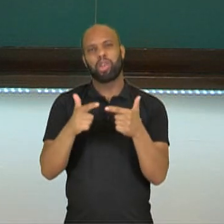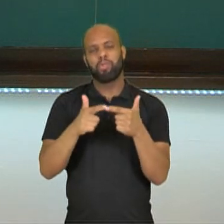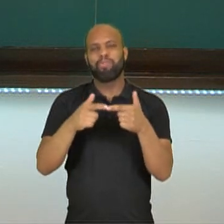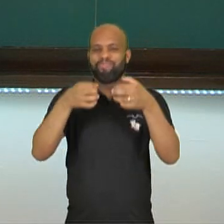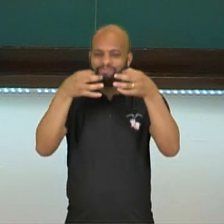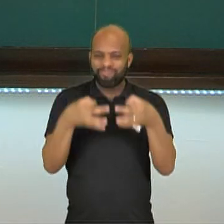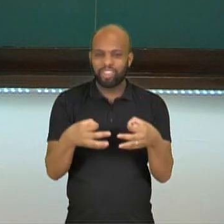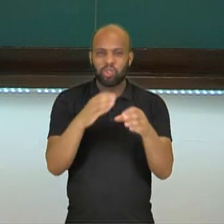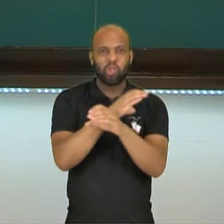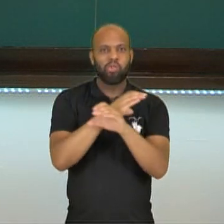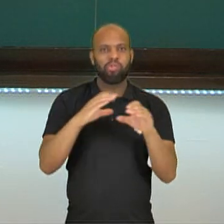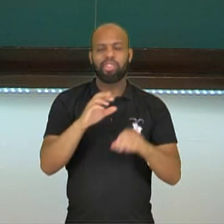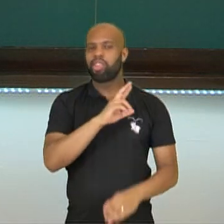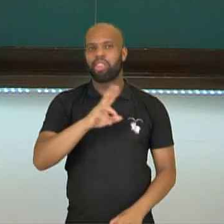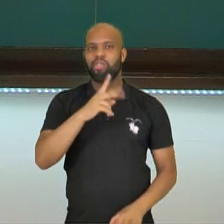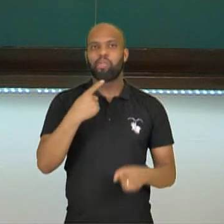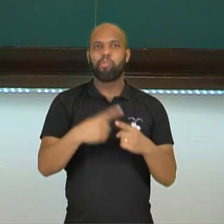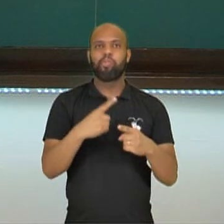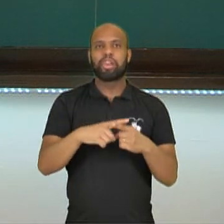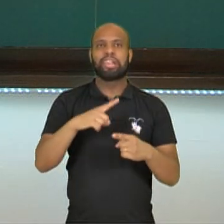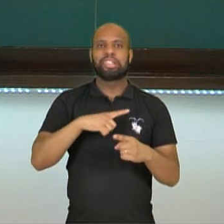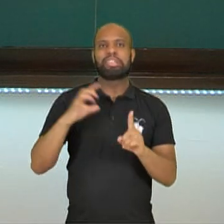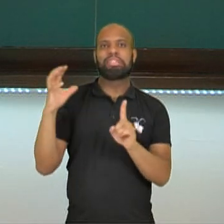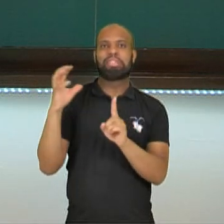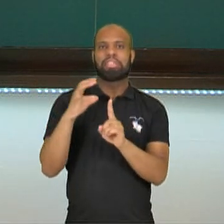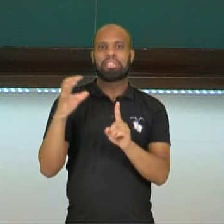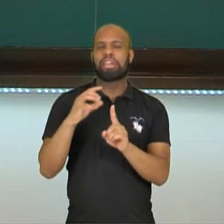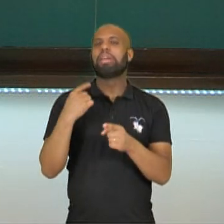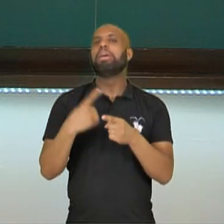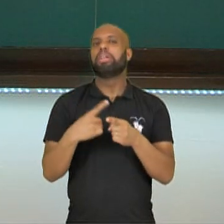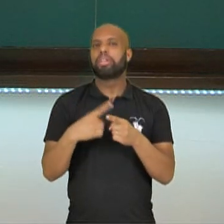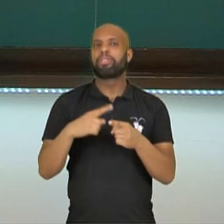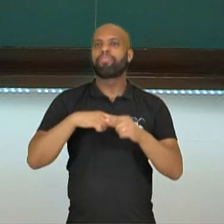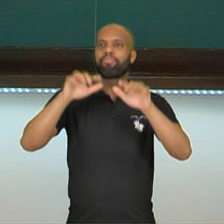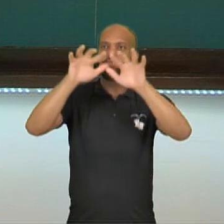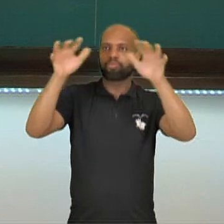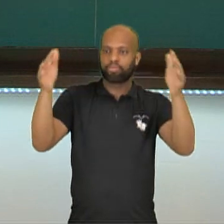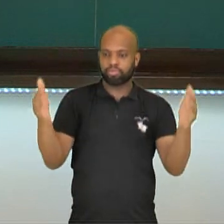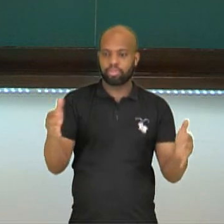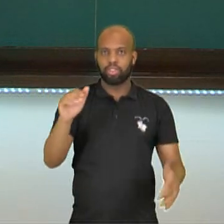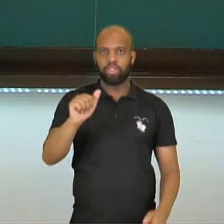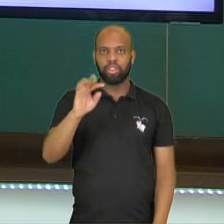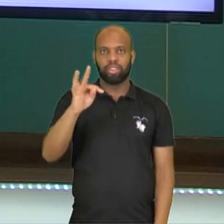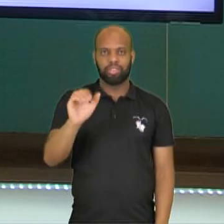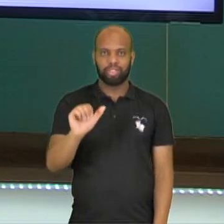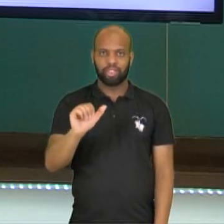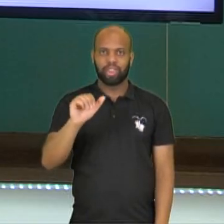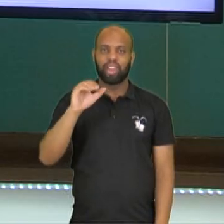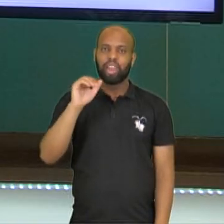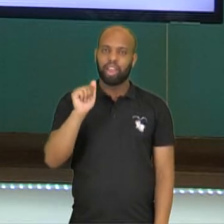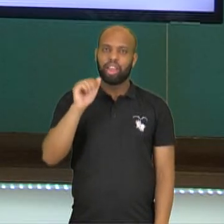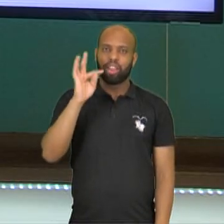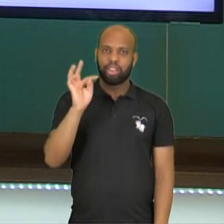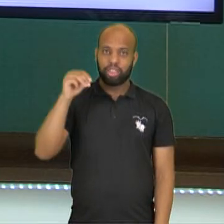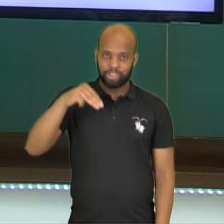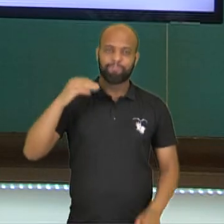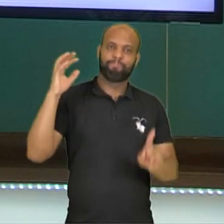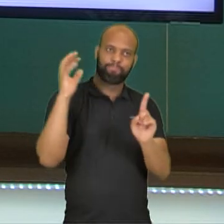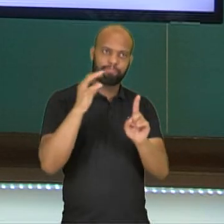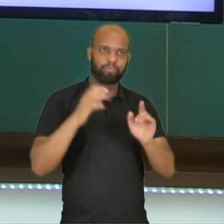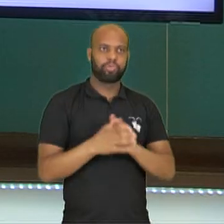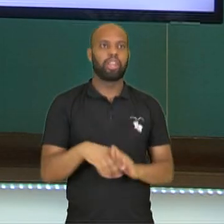algo muito confiável, porque era muito influenciável pela pressão atmosférica, certo? Você tem os termômetros